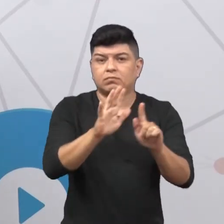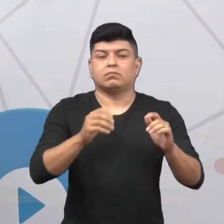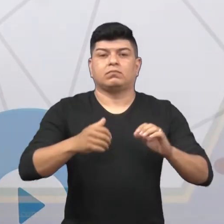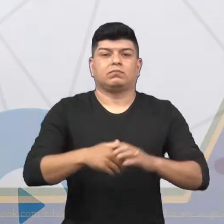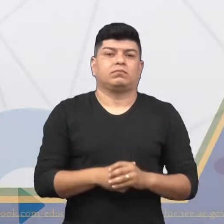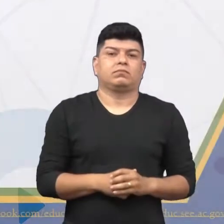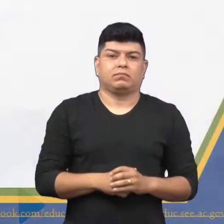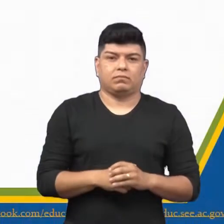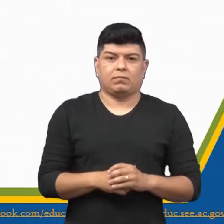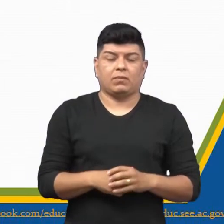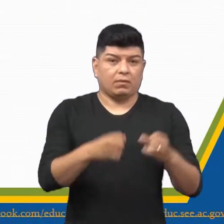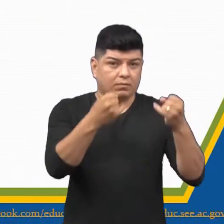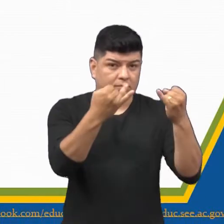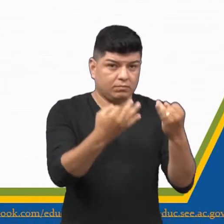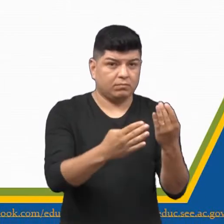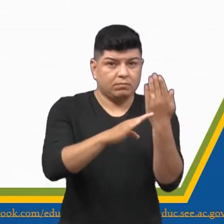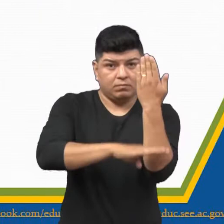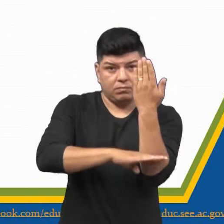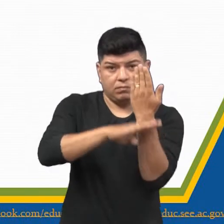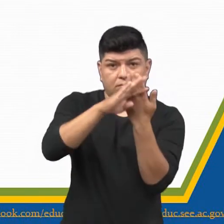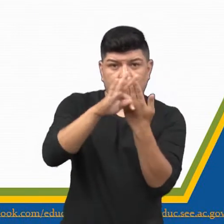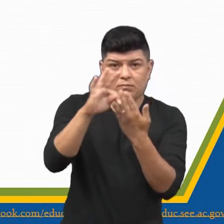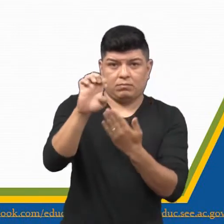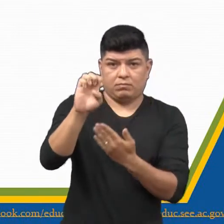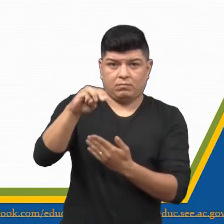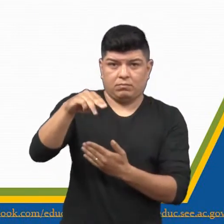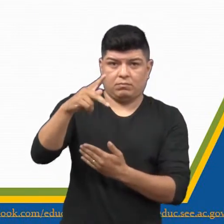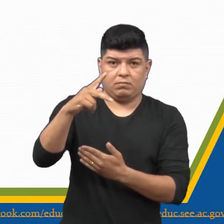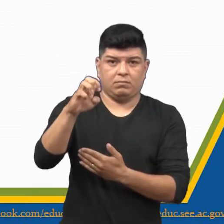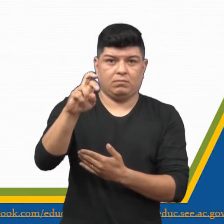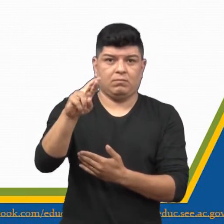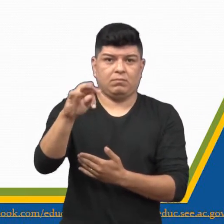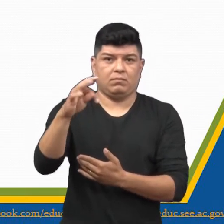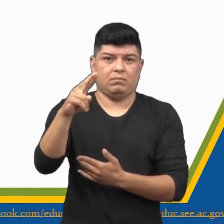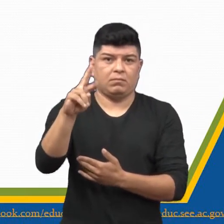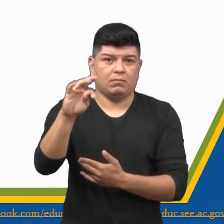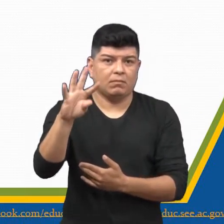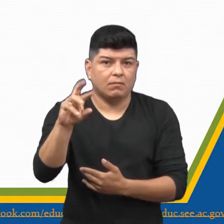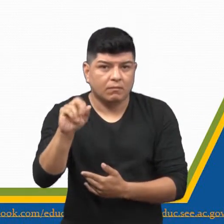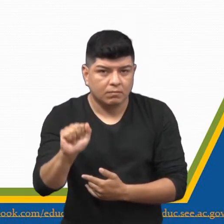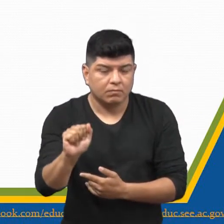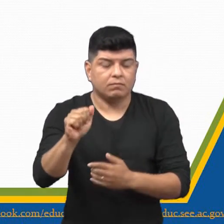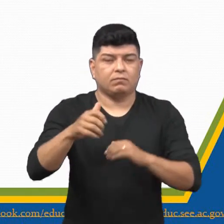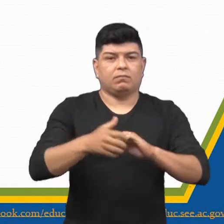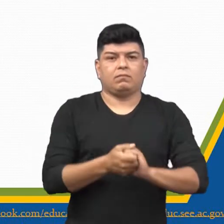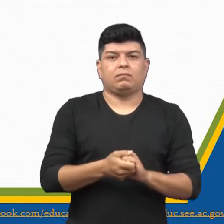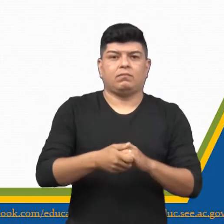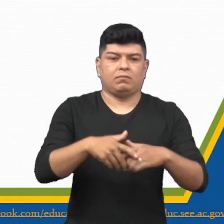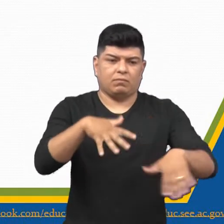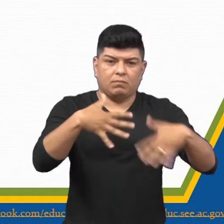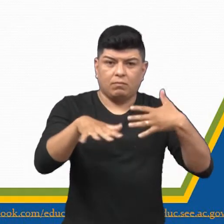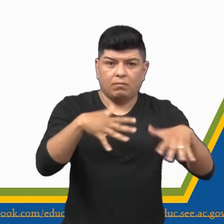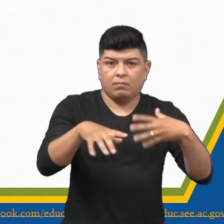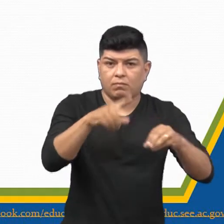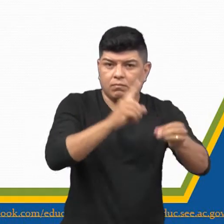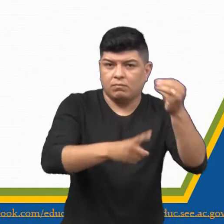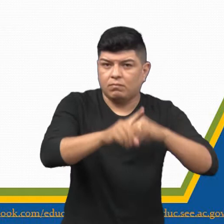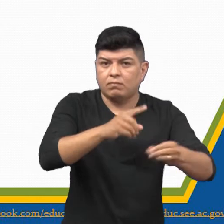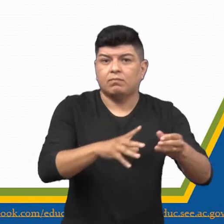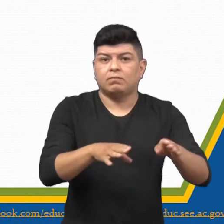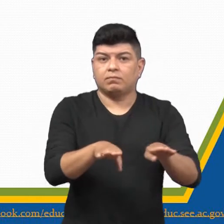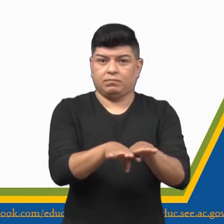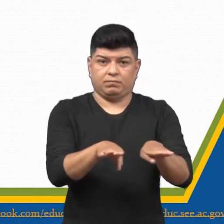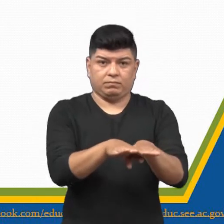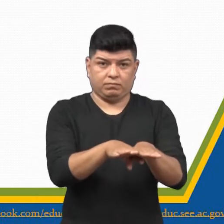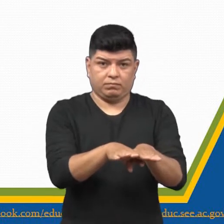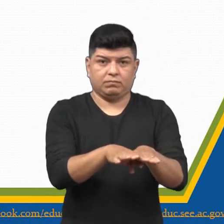temperatura, a temperatura ela representa a medida do grau de agitação das moléculas. Utilizamos